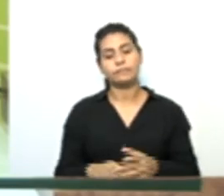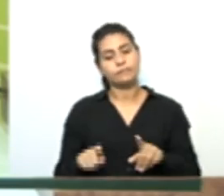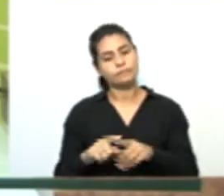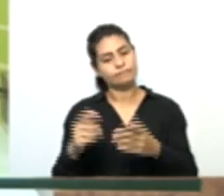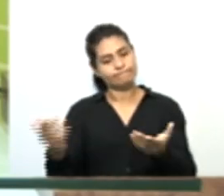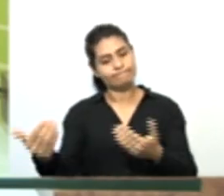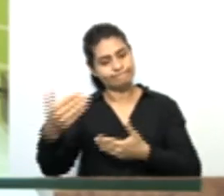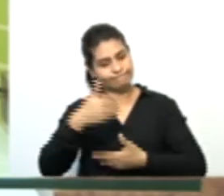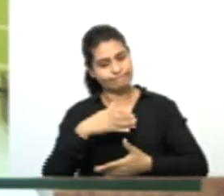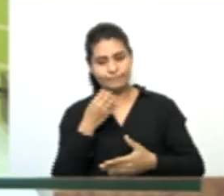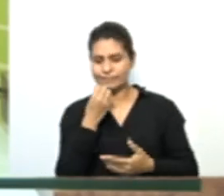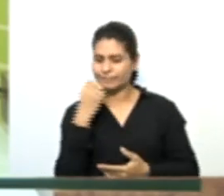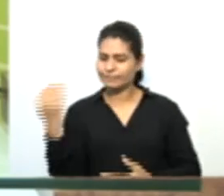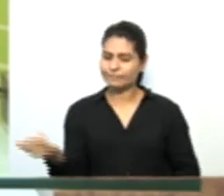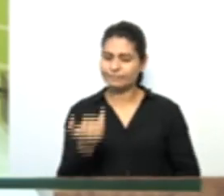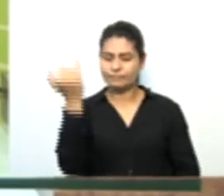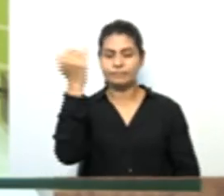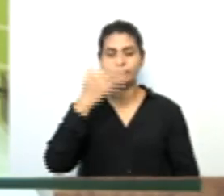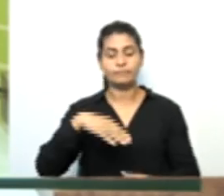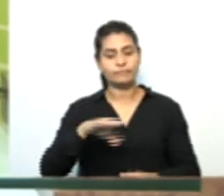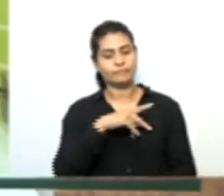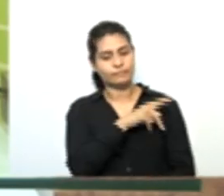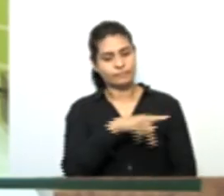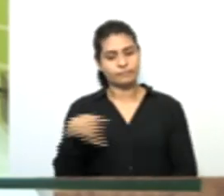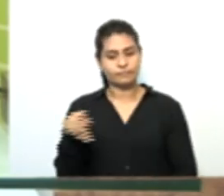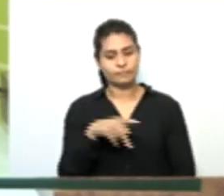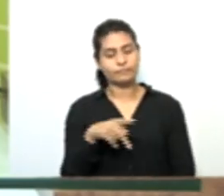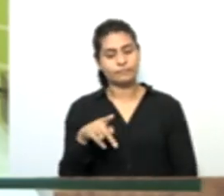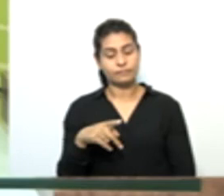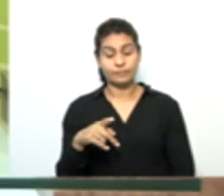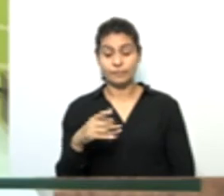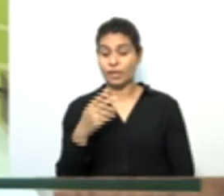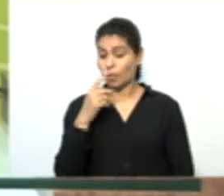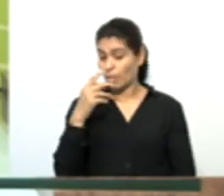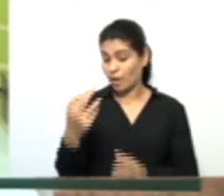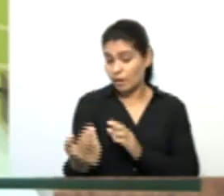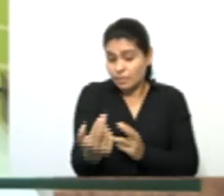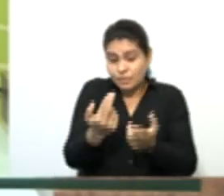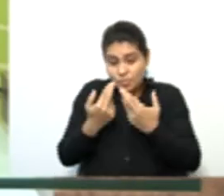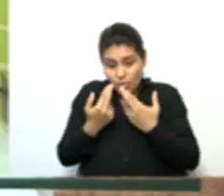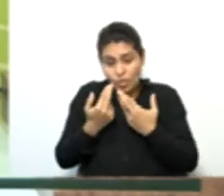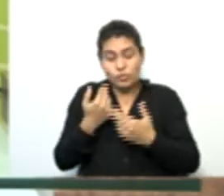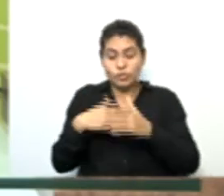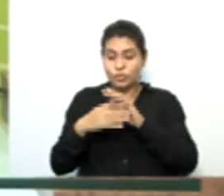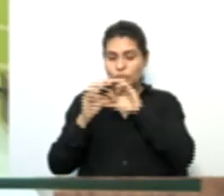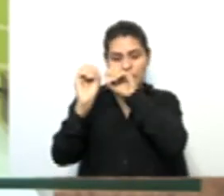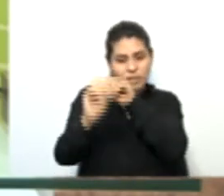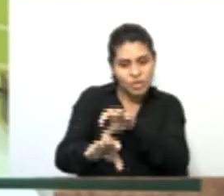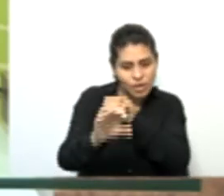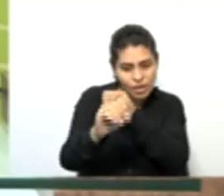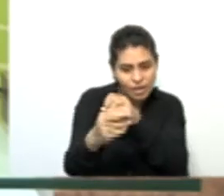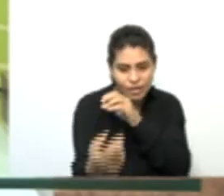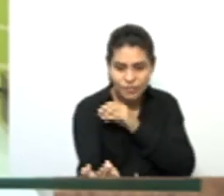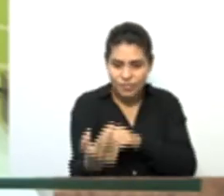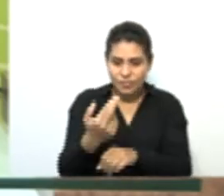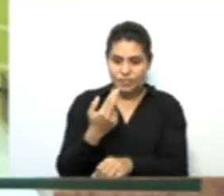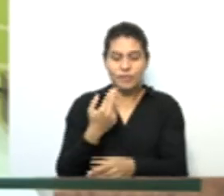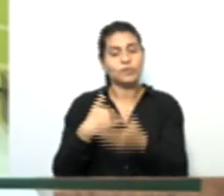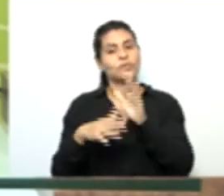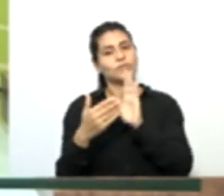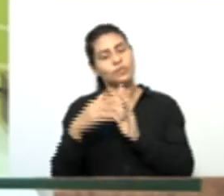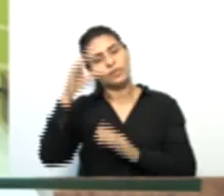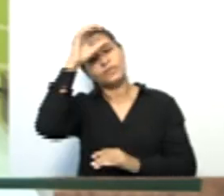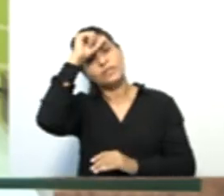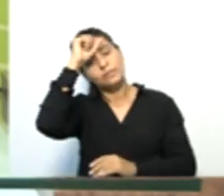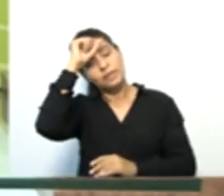participação de vocês foi muito importante para nós, que foi assim um feedback, um retorno, uma resposta de vocês em relação à